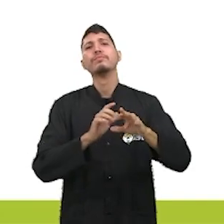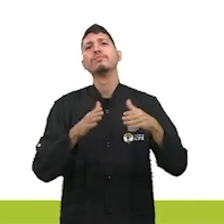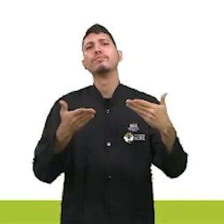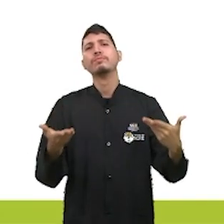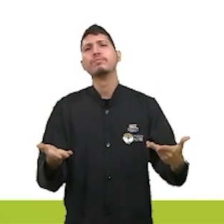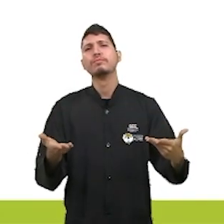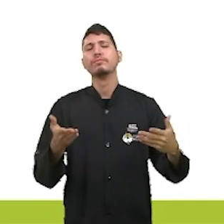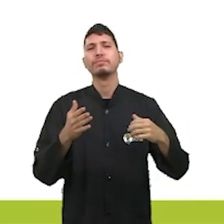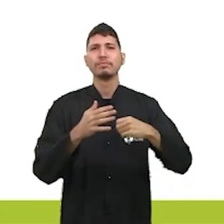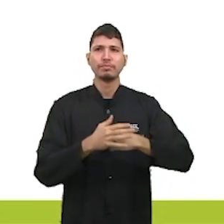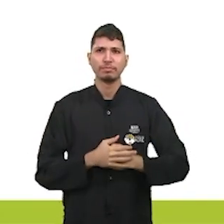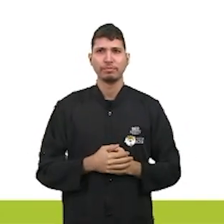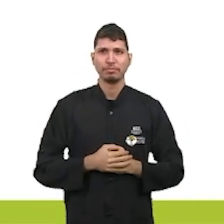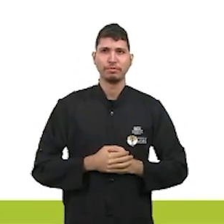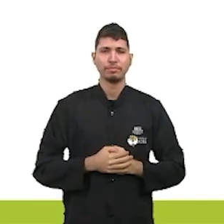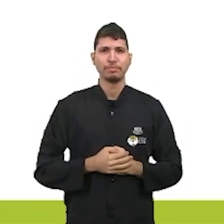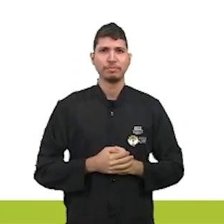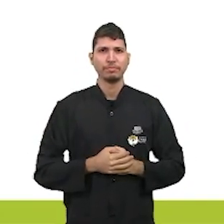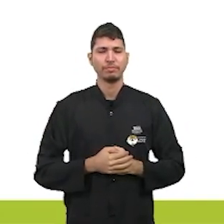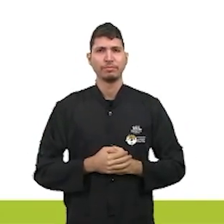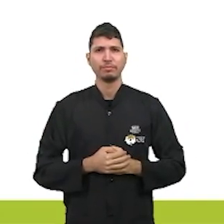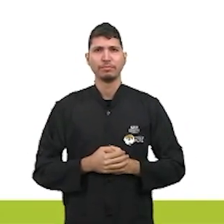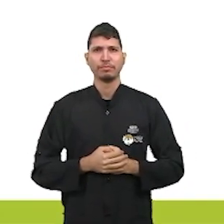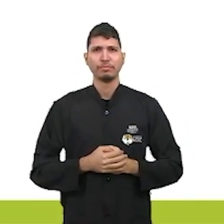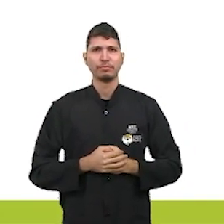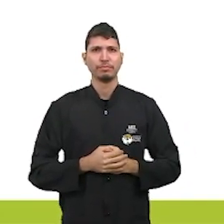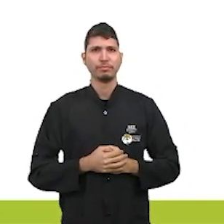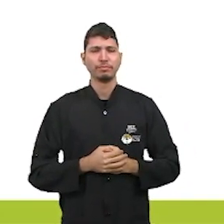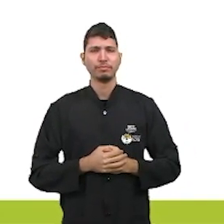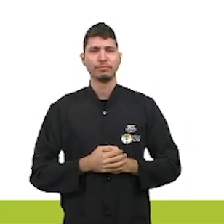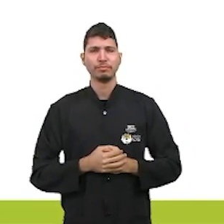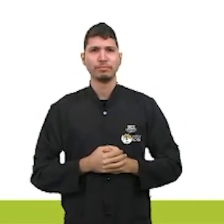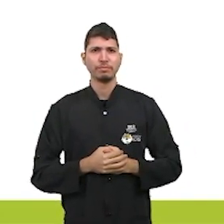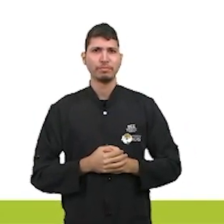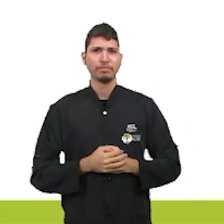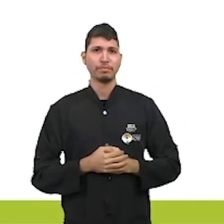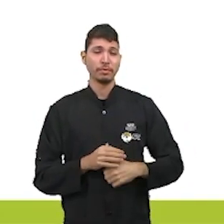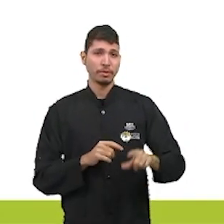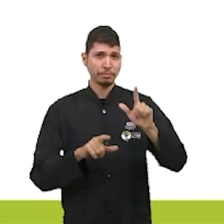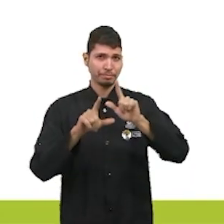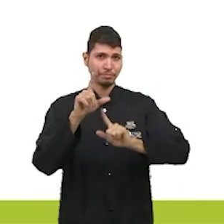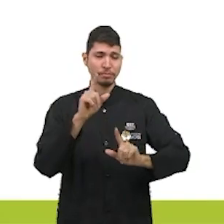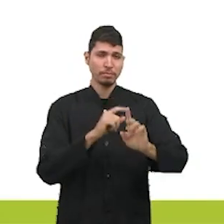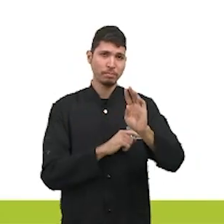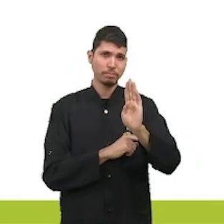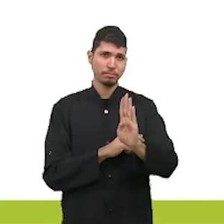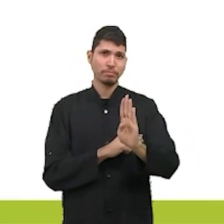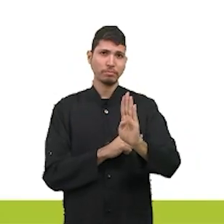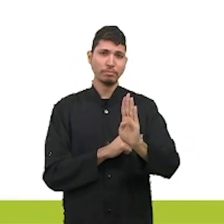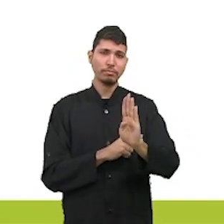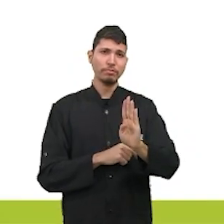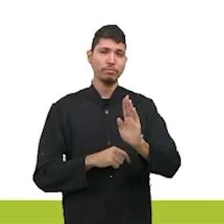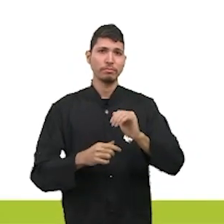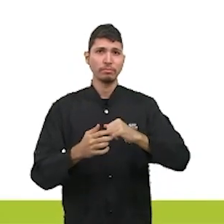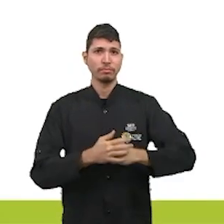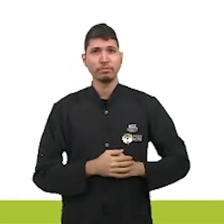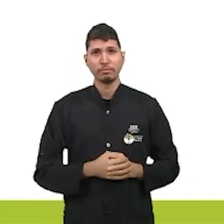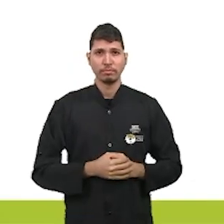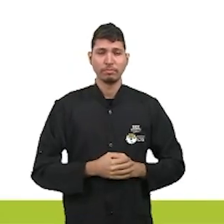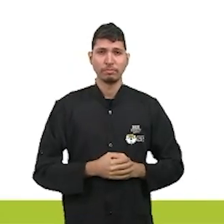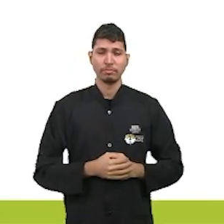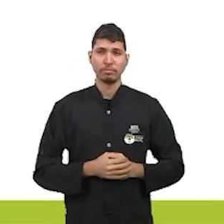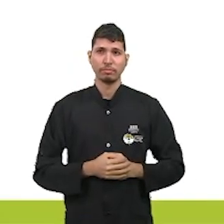estar medindo aí no meu equipamento a letra B, não é mesmo? Até coloquei aqui